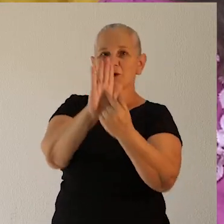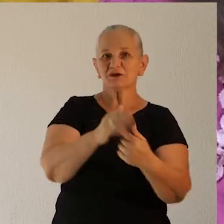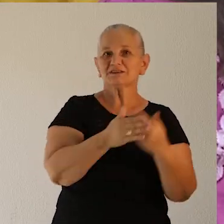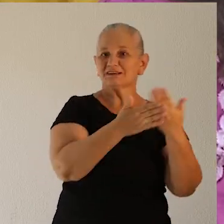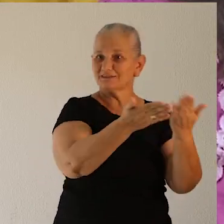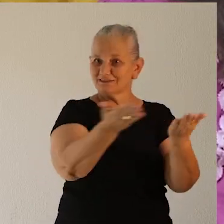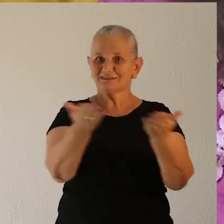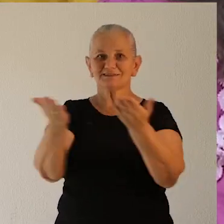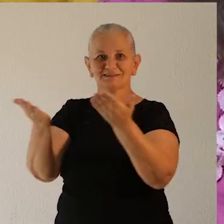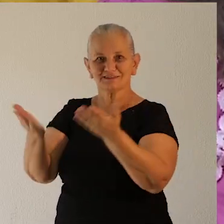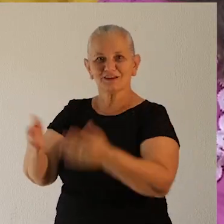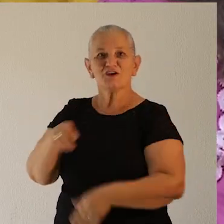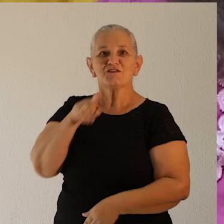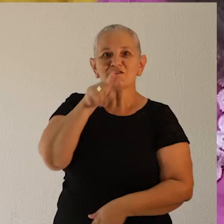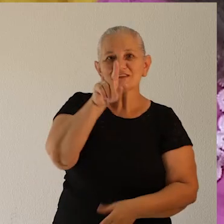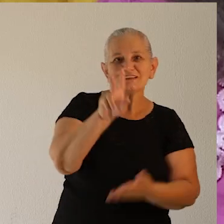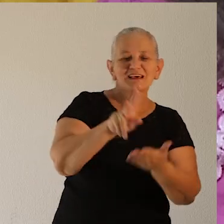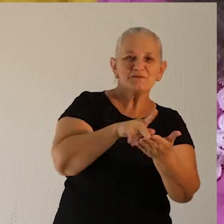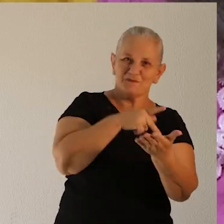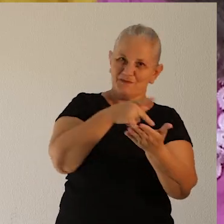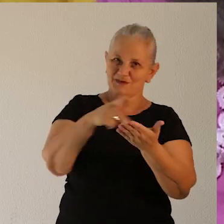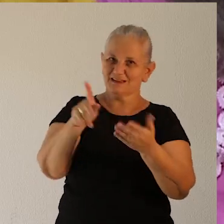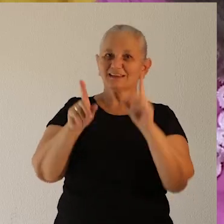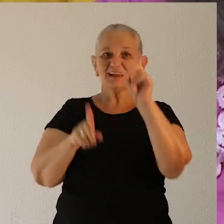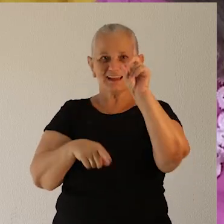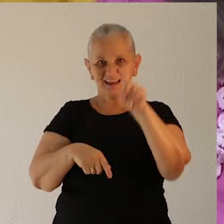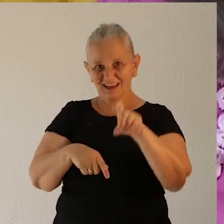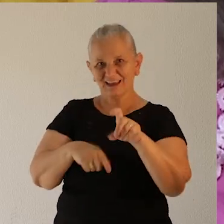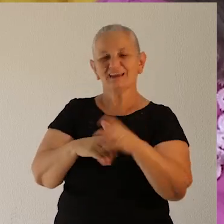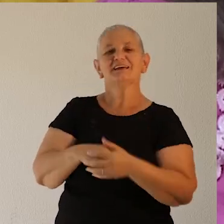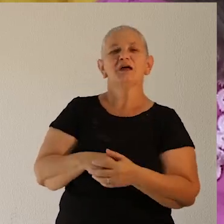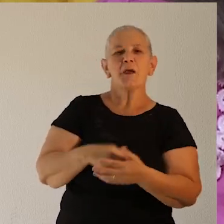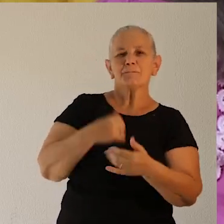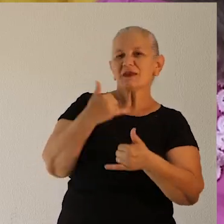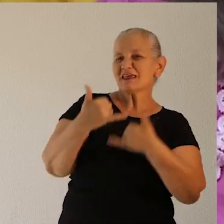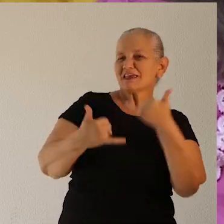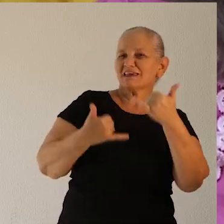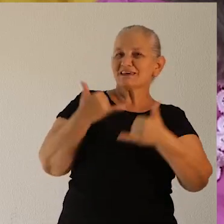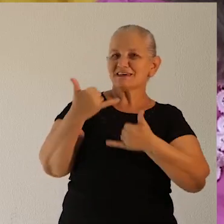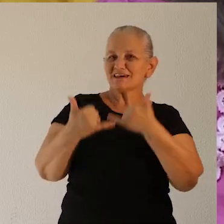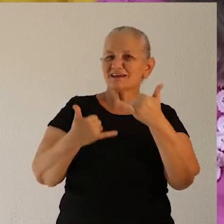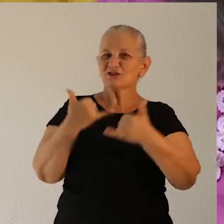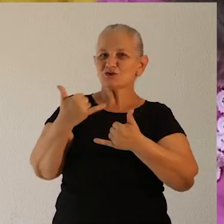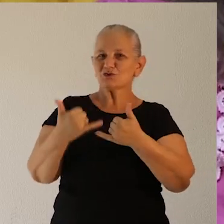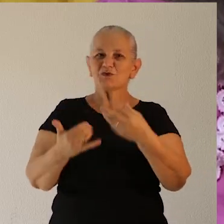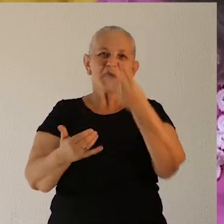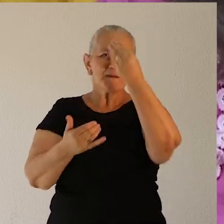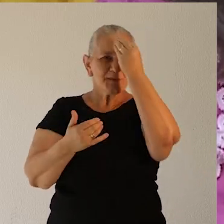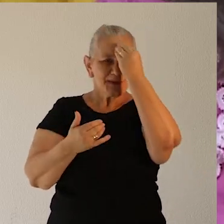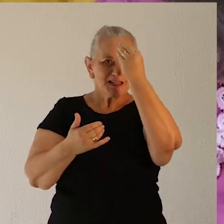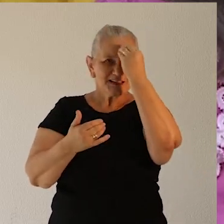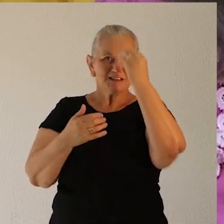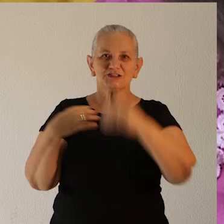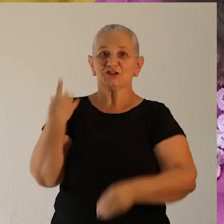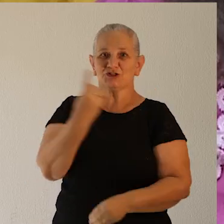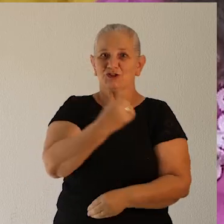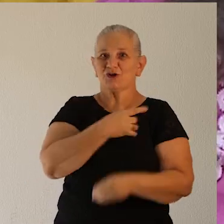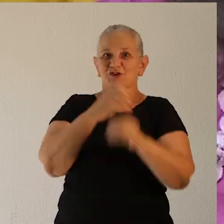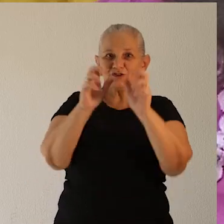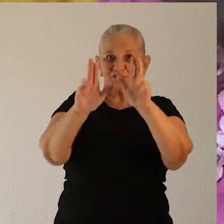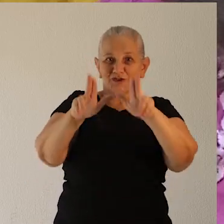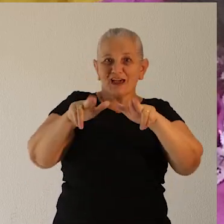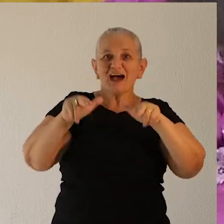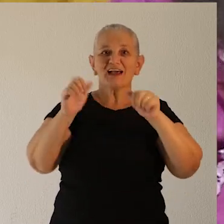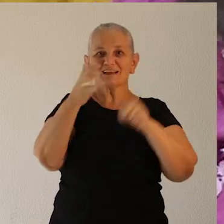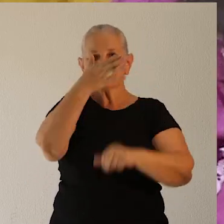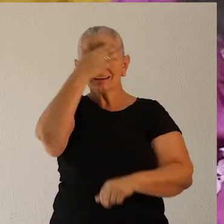todos o artista que você é. É brincando que se aprende e a gente nunca